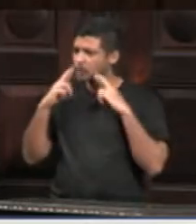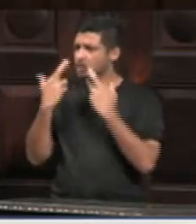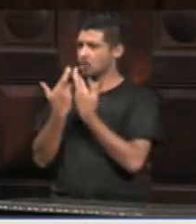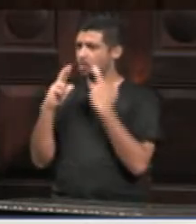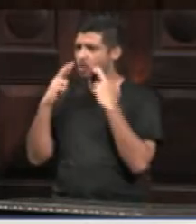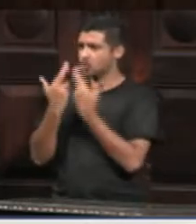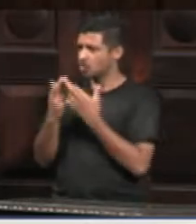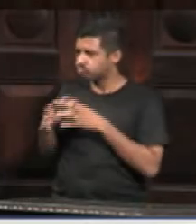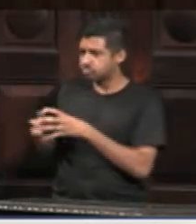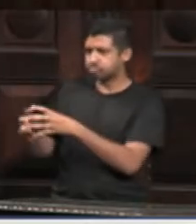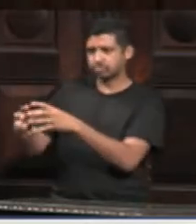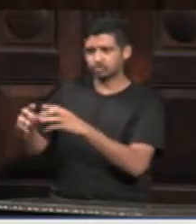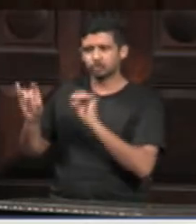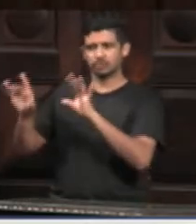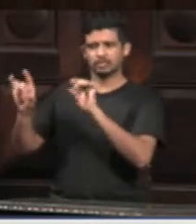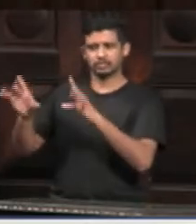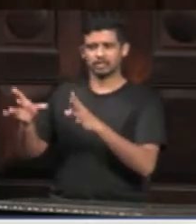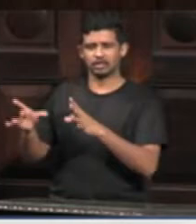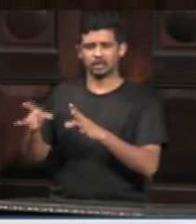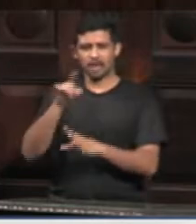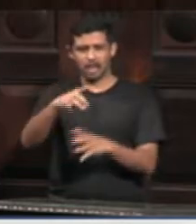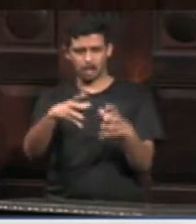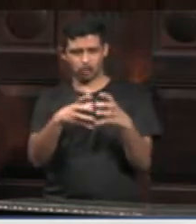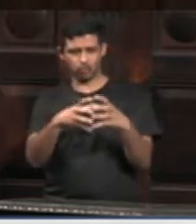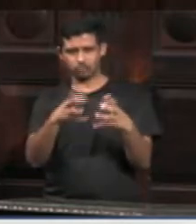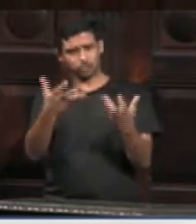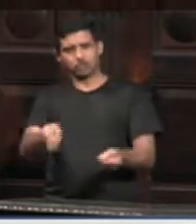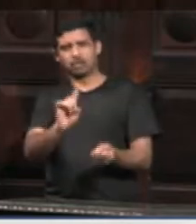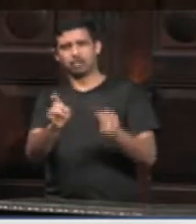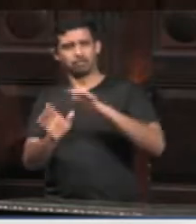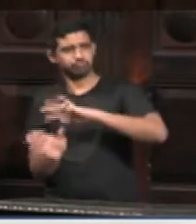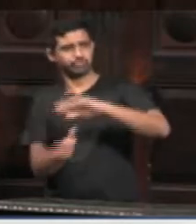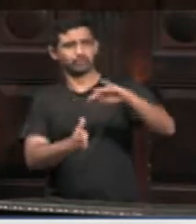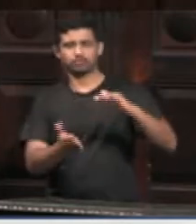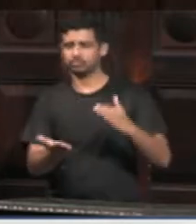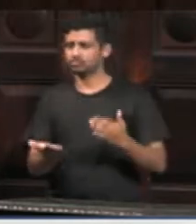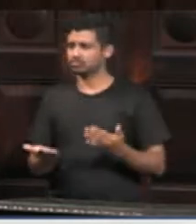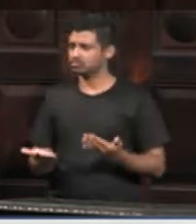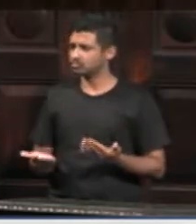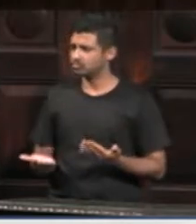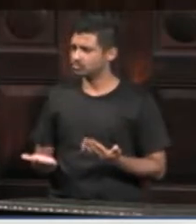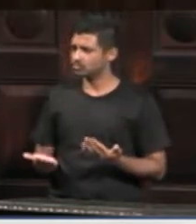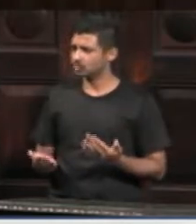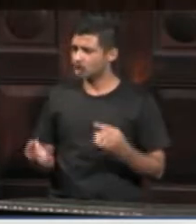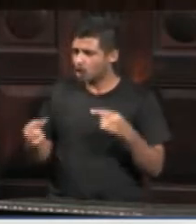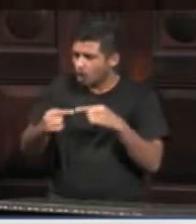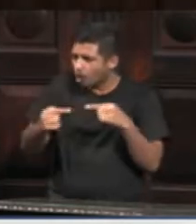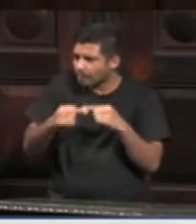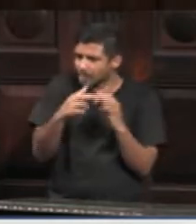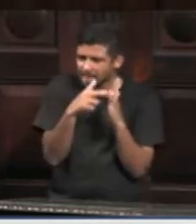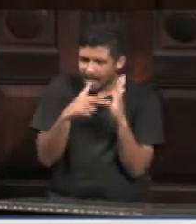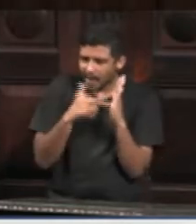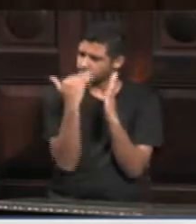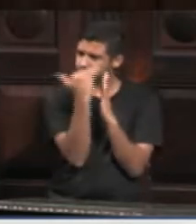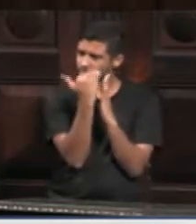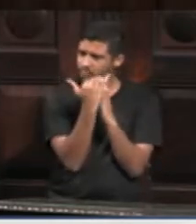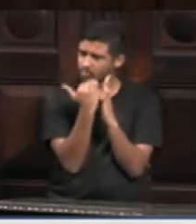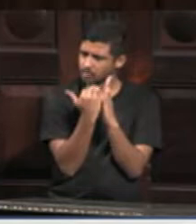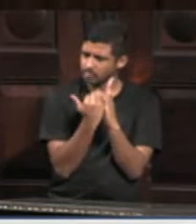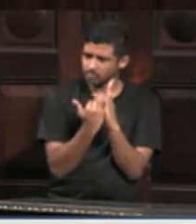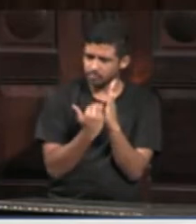comissões desta casa, porque isto tem que ser feito de acordo com o que reza e